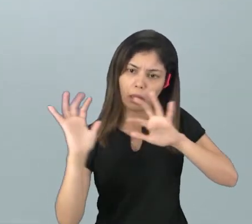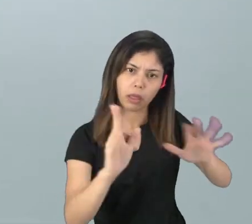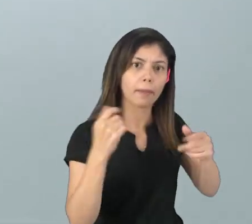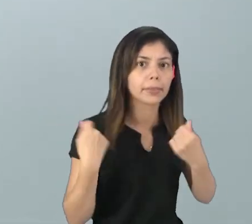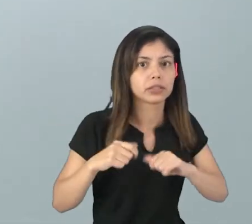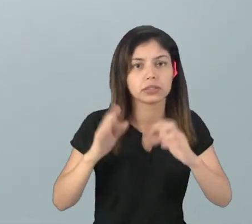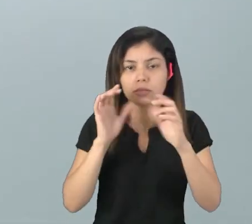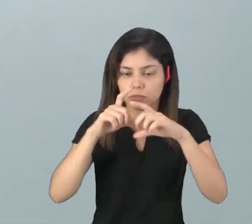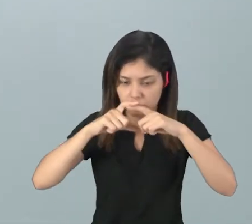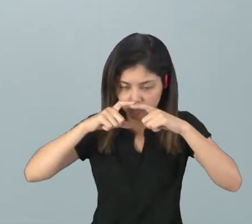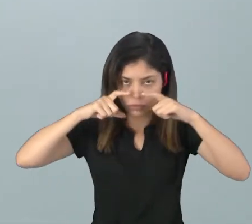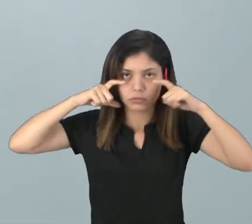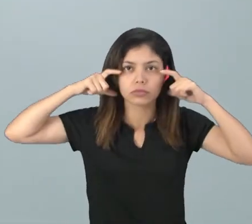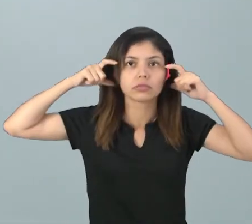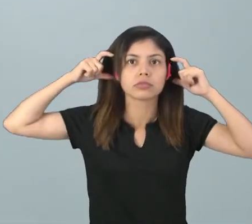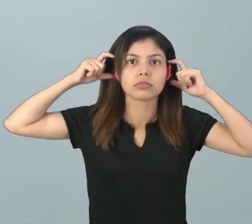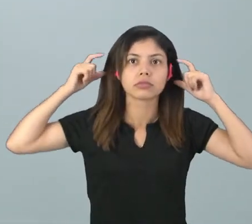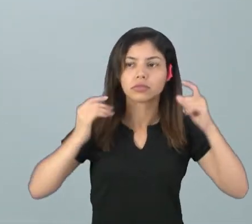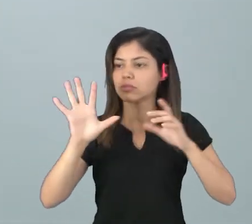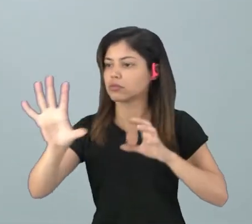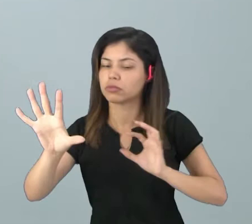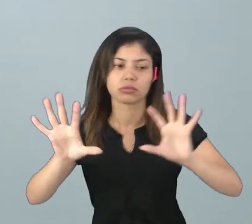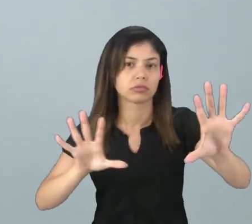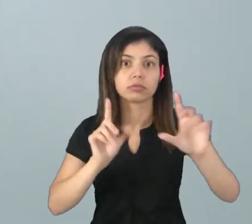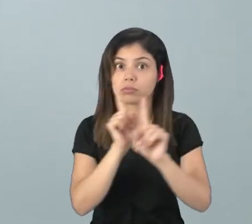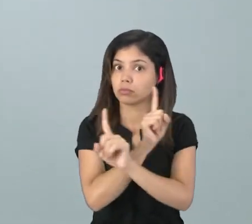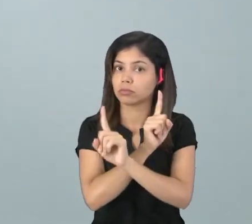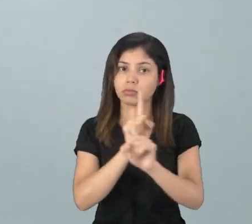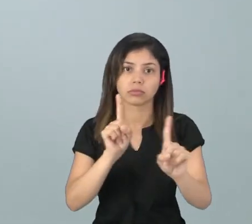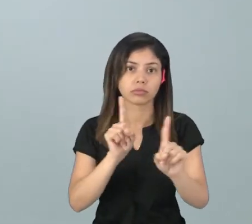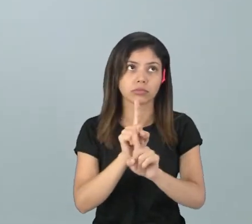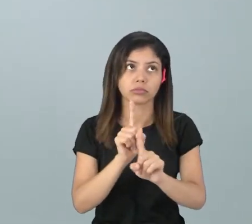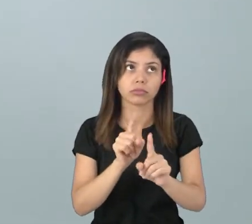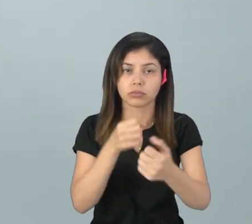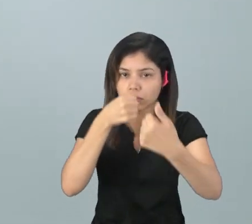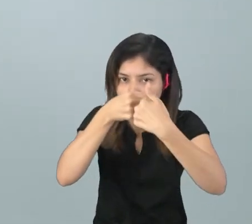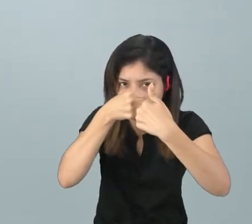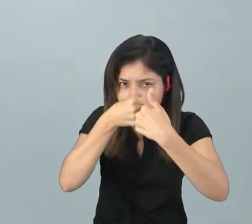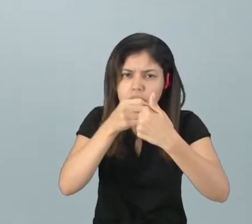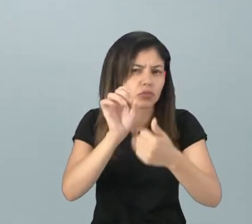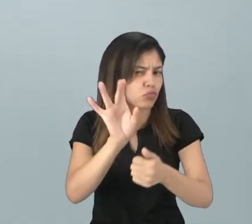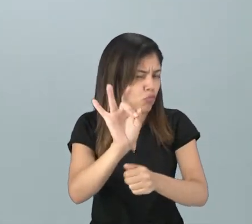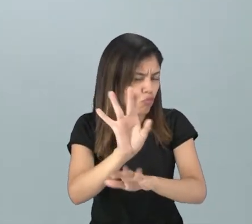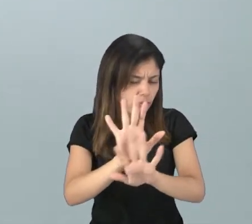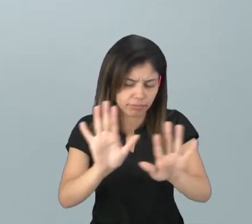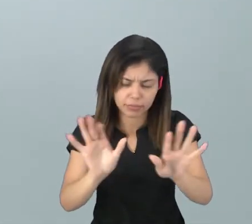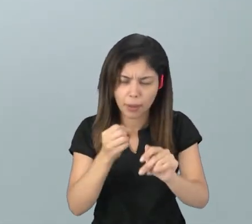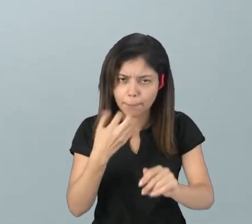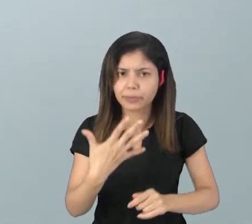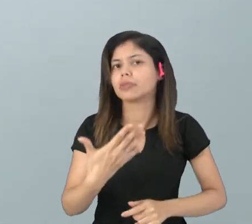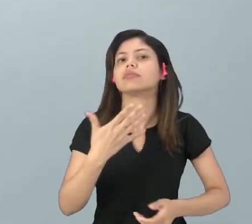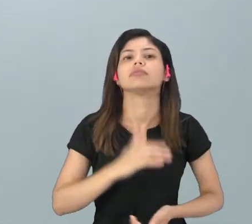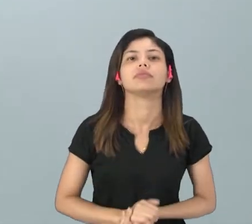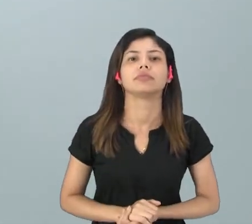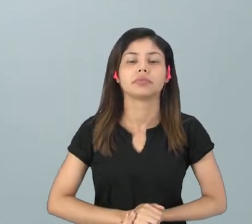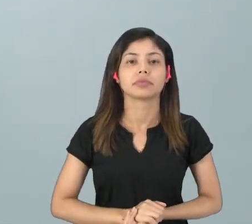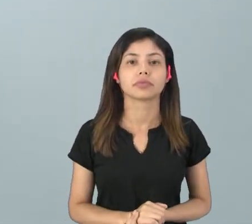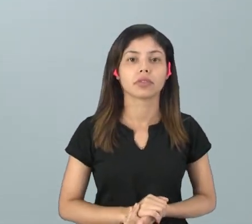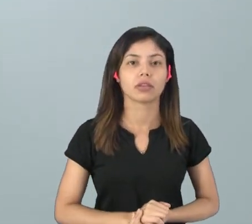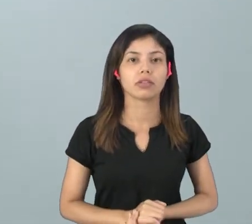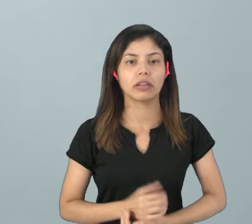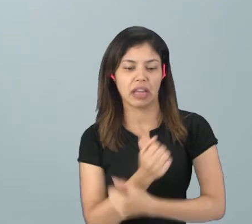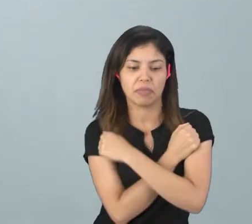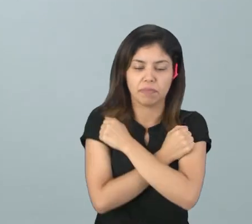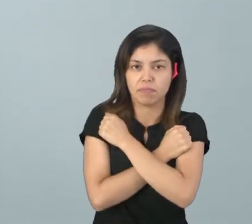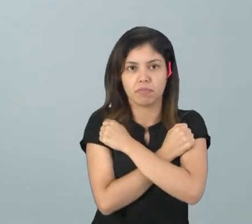usar máscara, não procure tocar na mão das pessoas, só aquele murrinho de faz de conta assim, tá de bom tamanho, não procure ficar